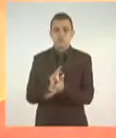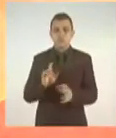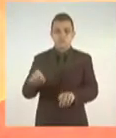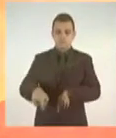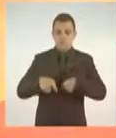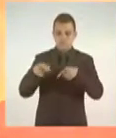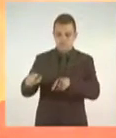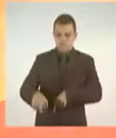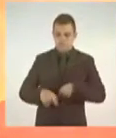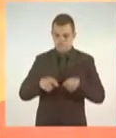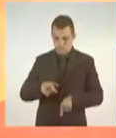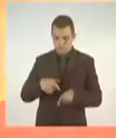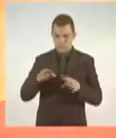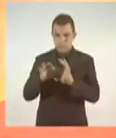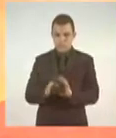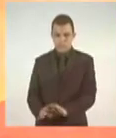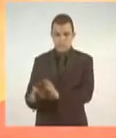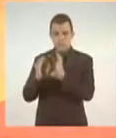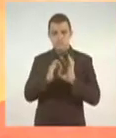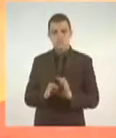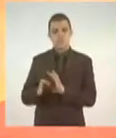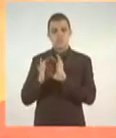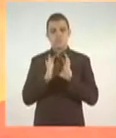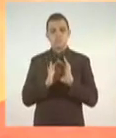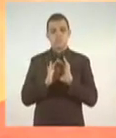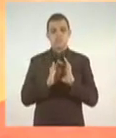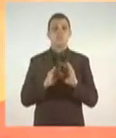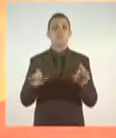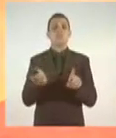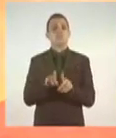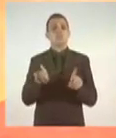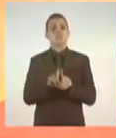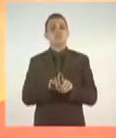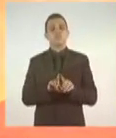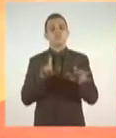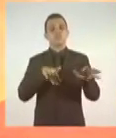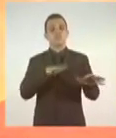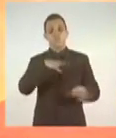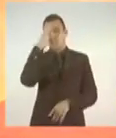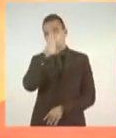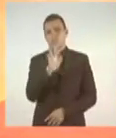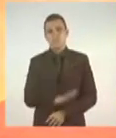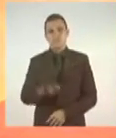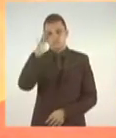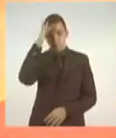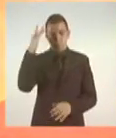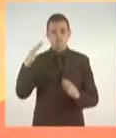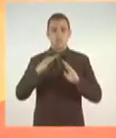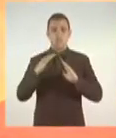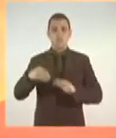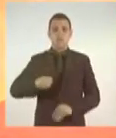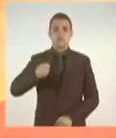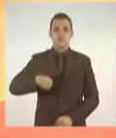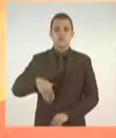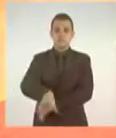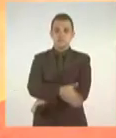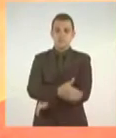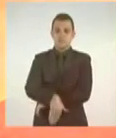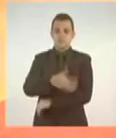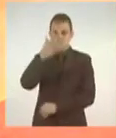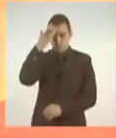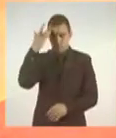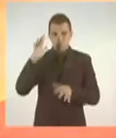das Populações de Rua, Movimento dos Trabalhadores Desempregados e a